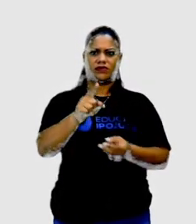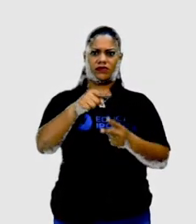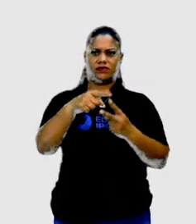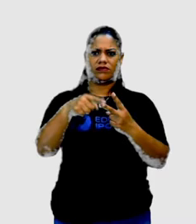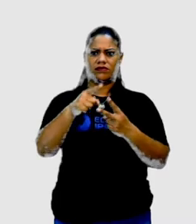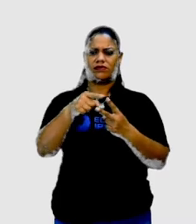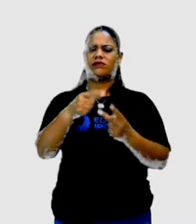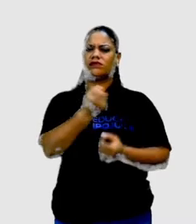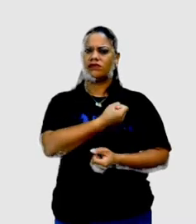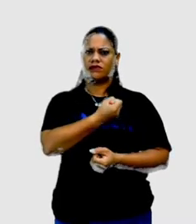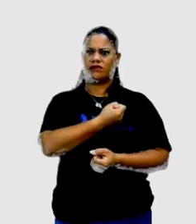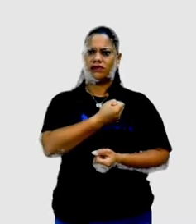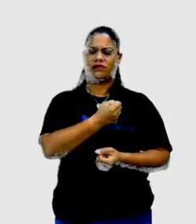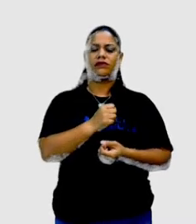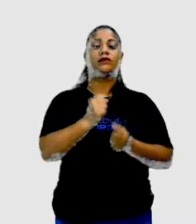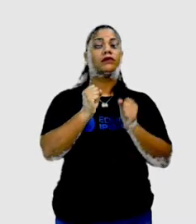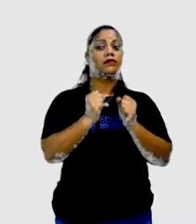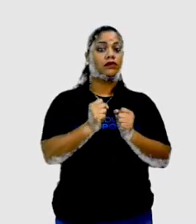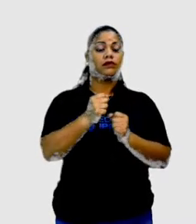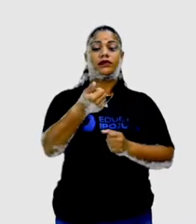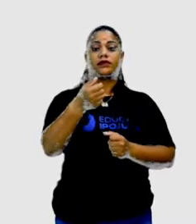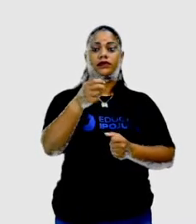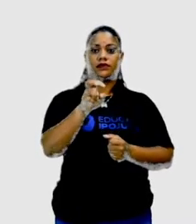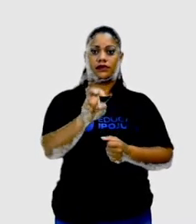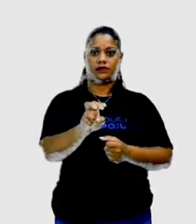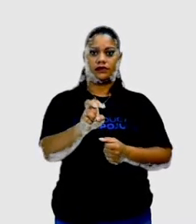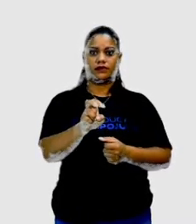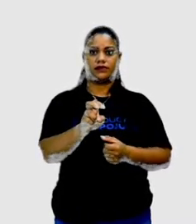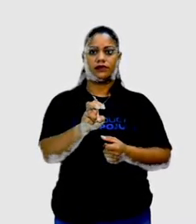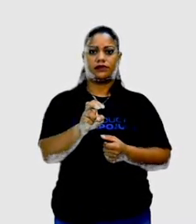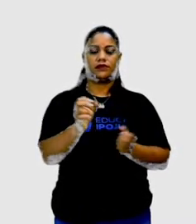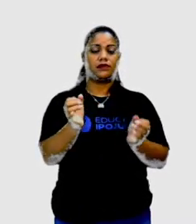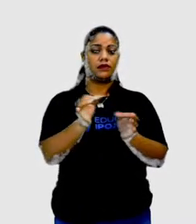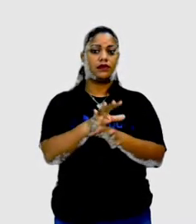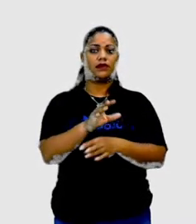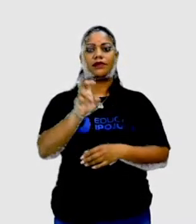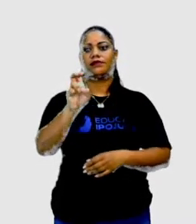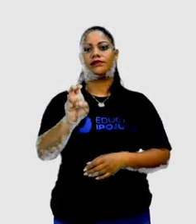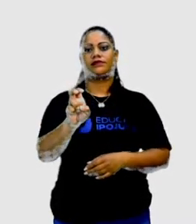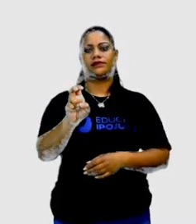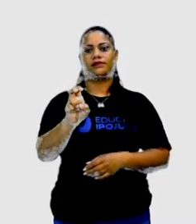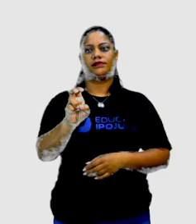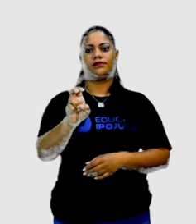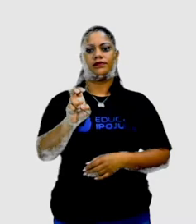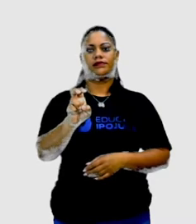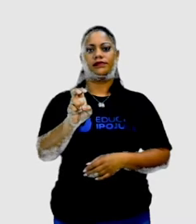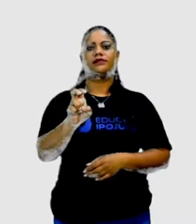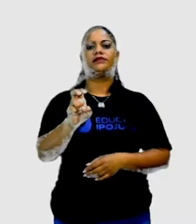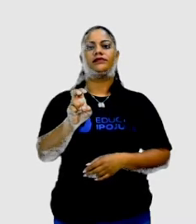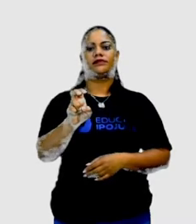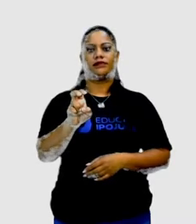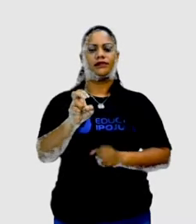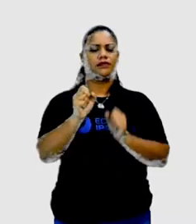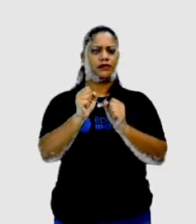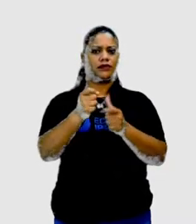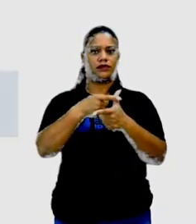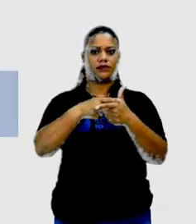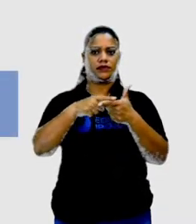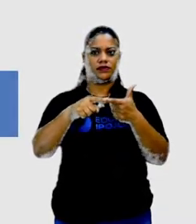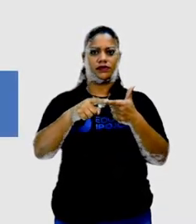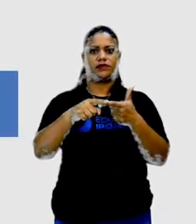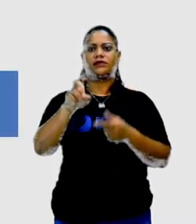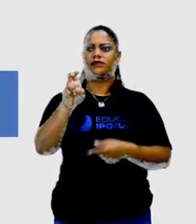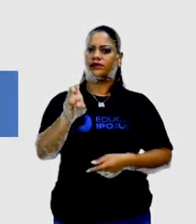números? Pode. O 15, ele termina em 5. Então, se ele termina em 5, ele pode ser dividido